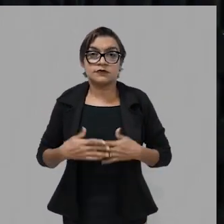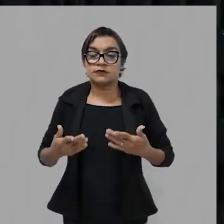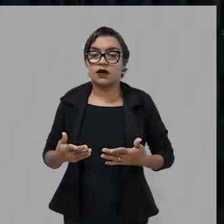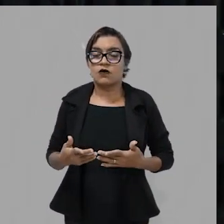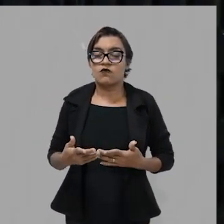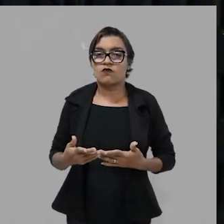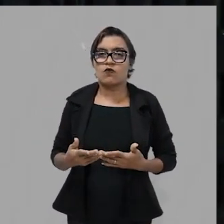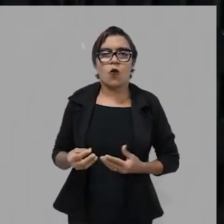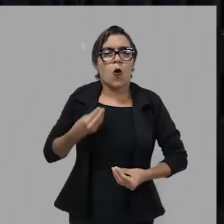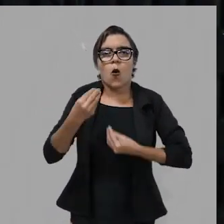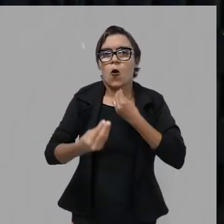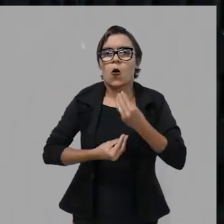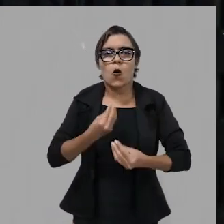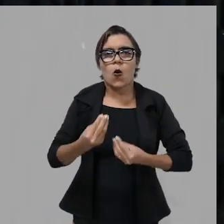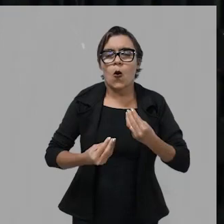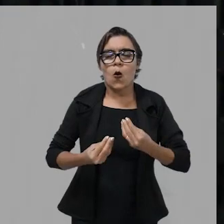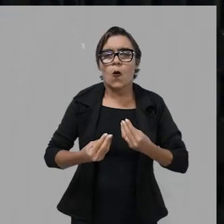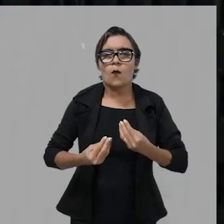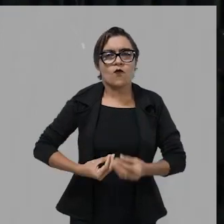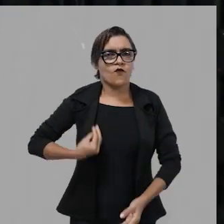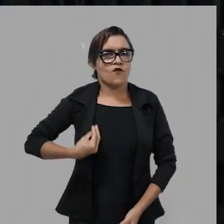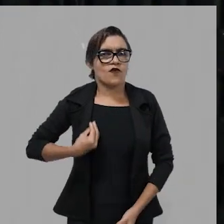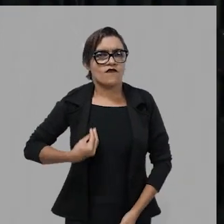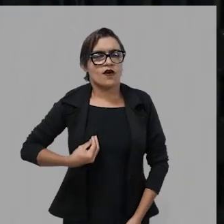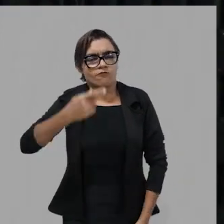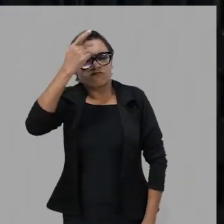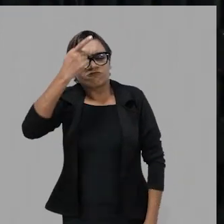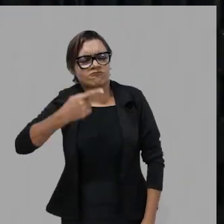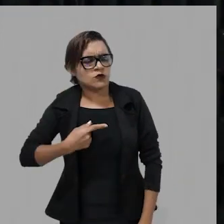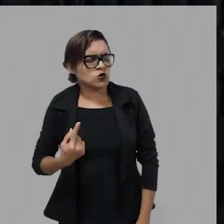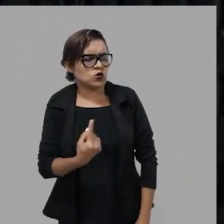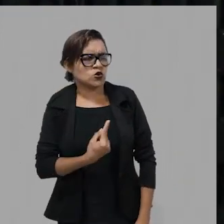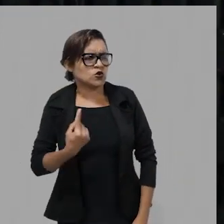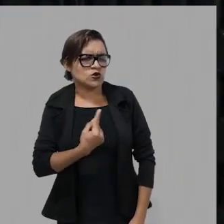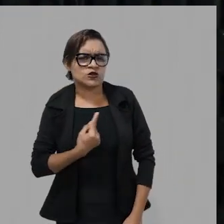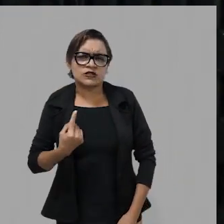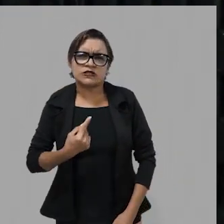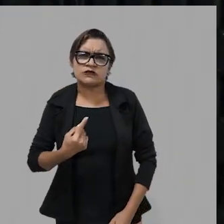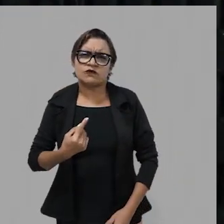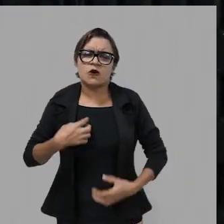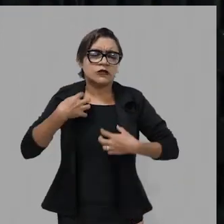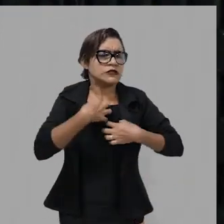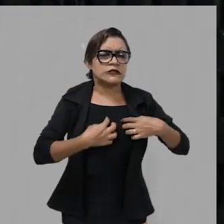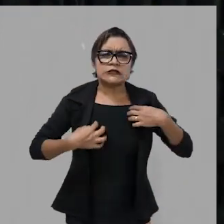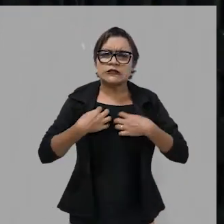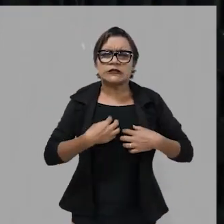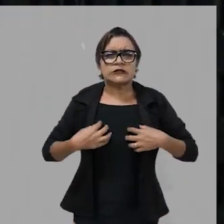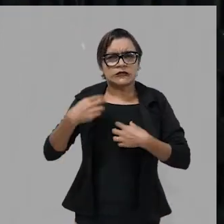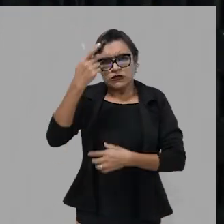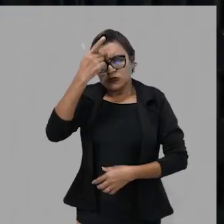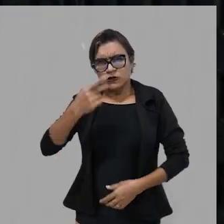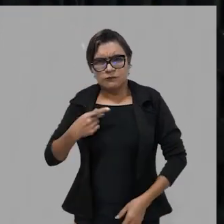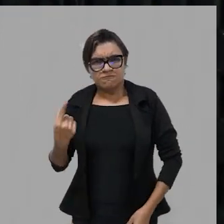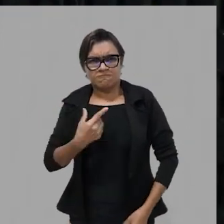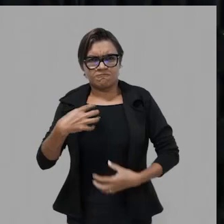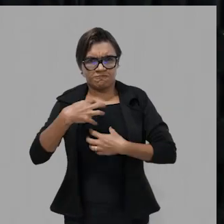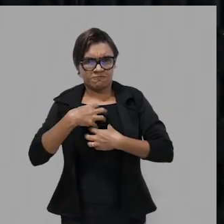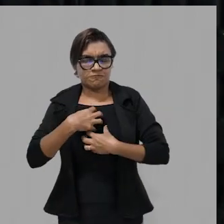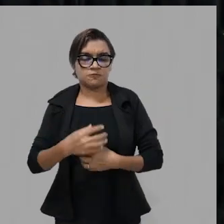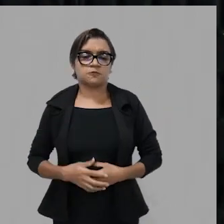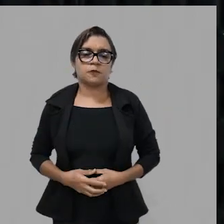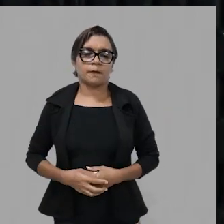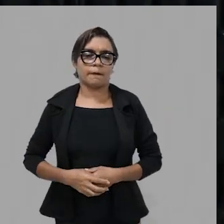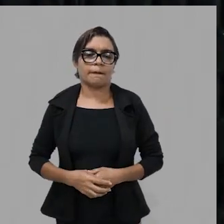assim, não posso viver comigo. Ele fica nesse conflito, né, com ele mesmo. Vamos ver a segunda